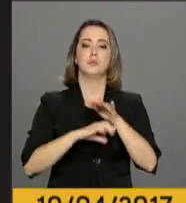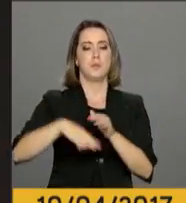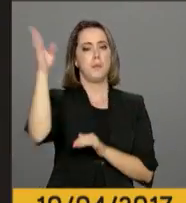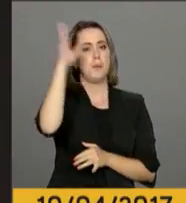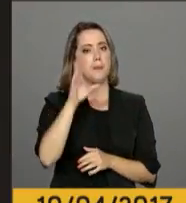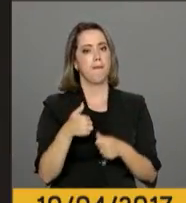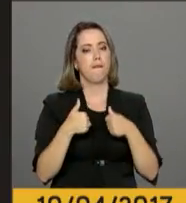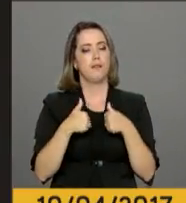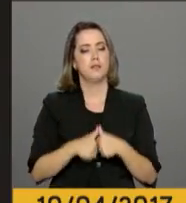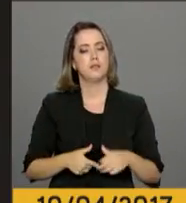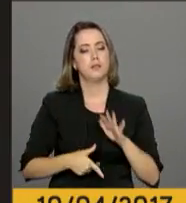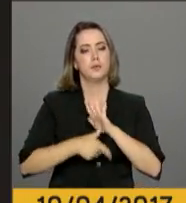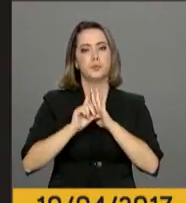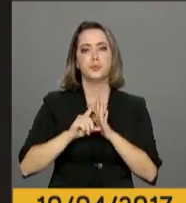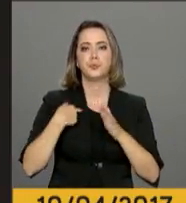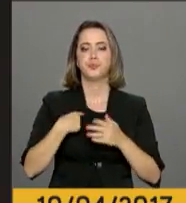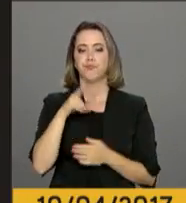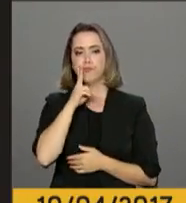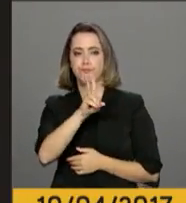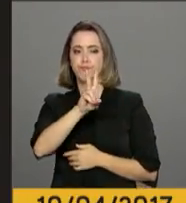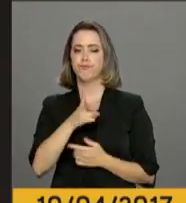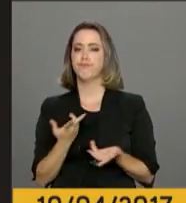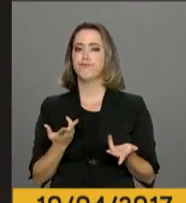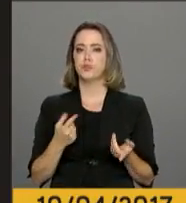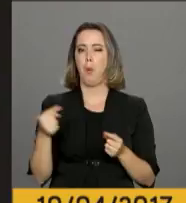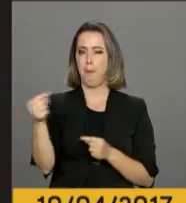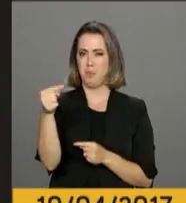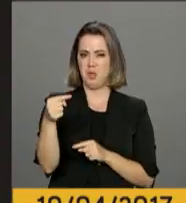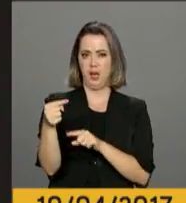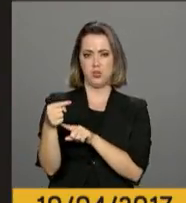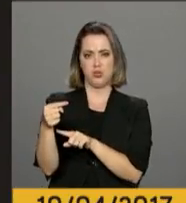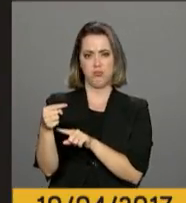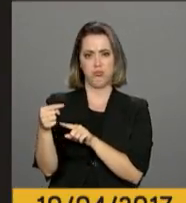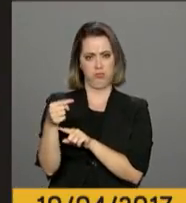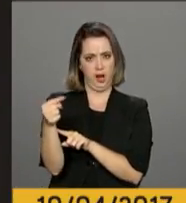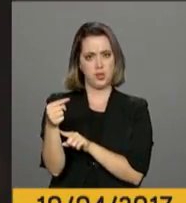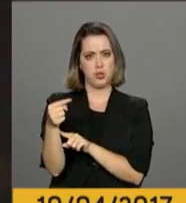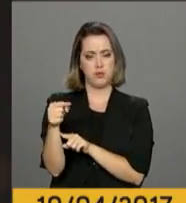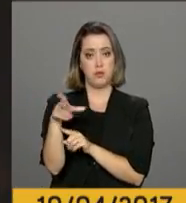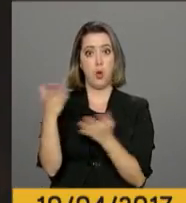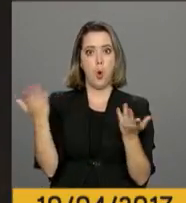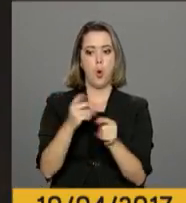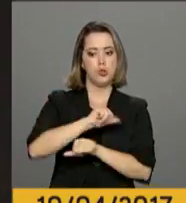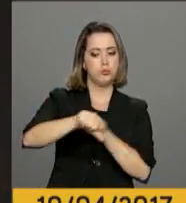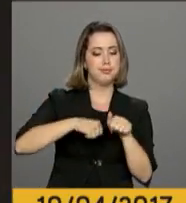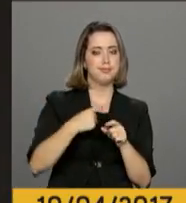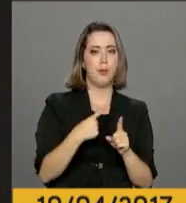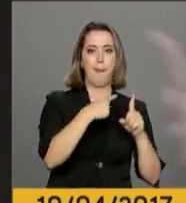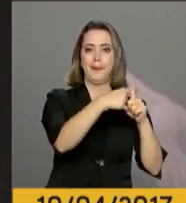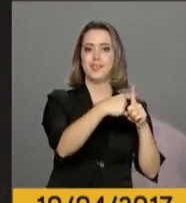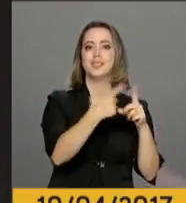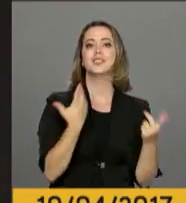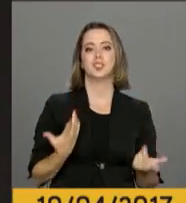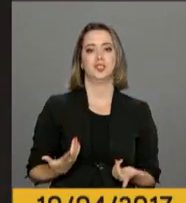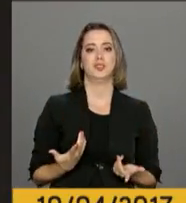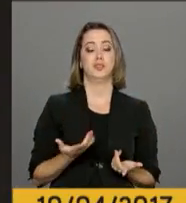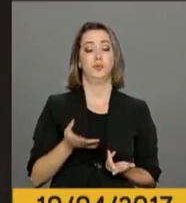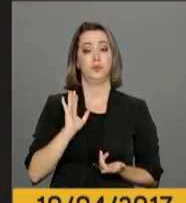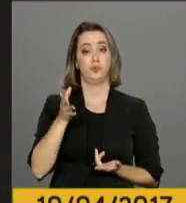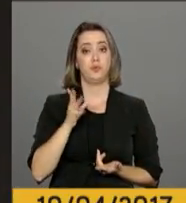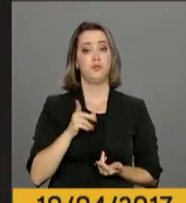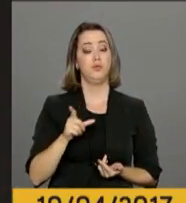mercado sendo avaliadas negativamente, hoje são avaliadas positivamente. E fizemos, como